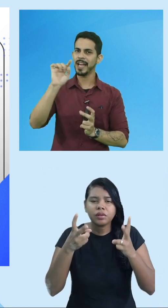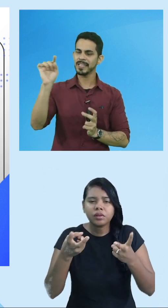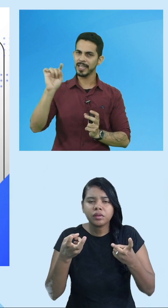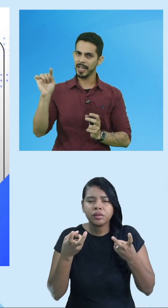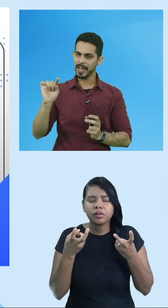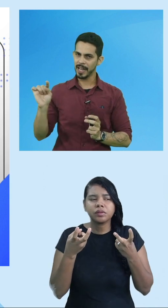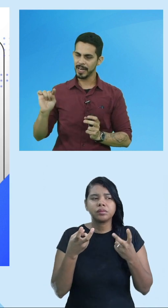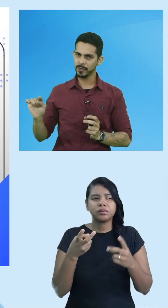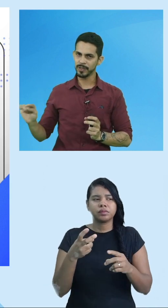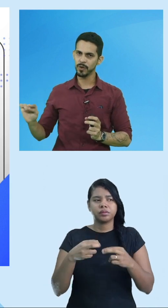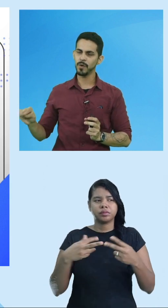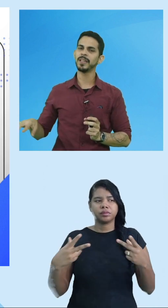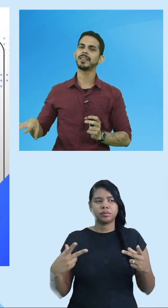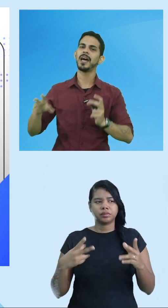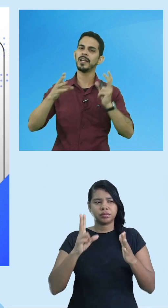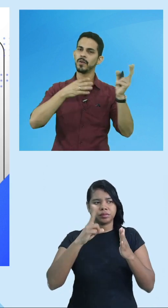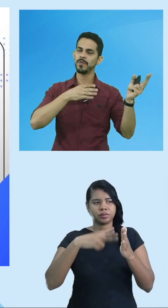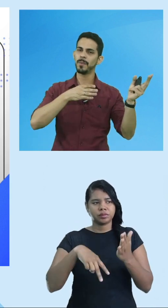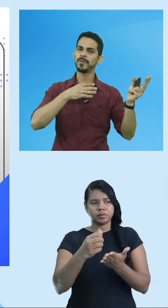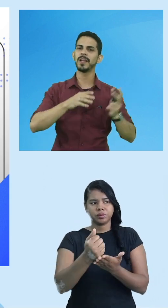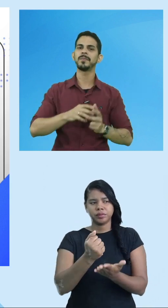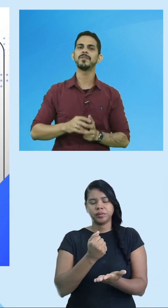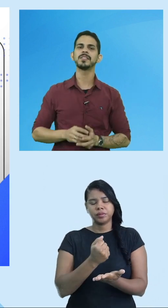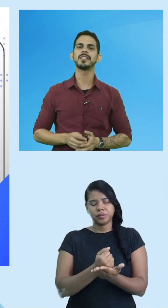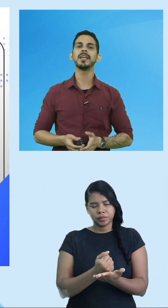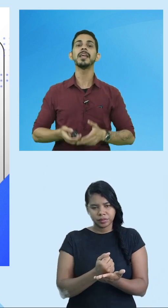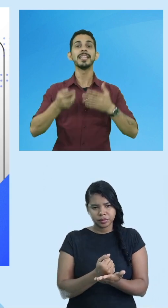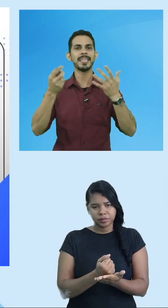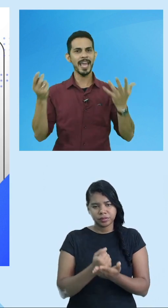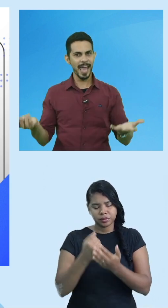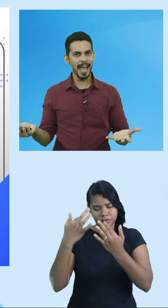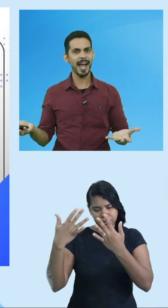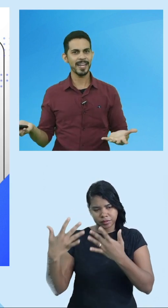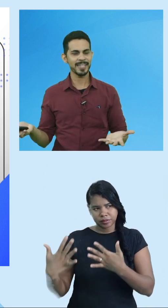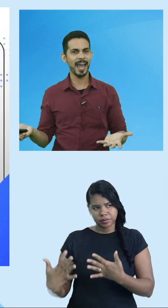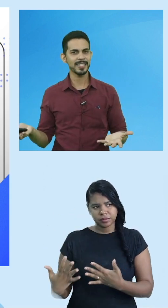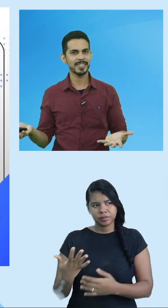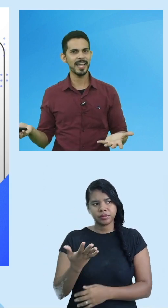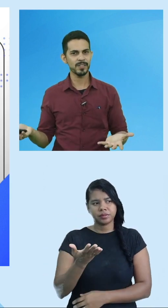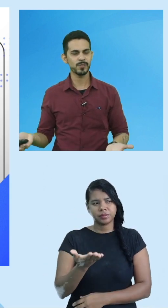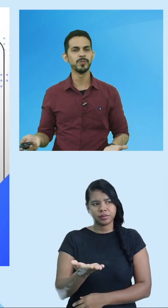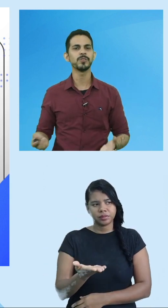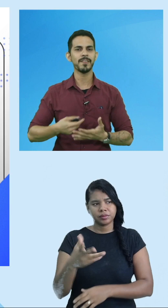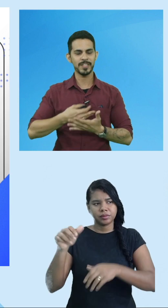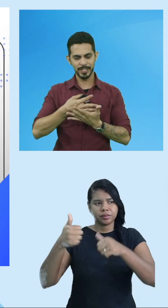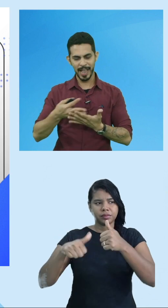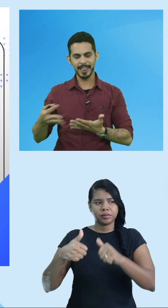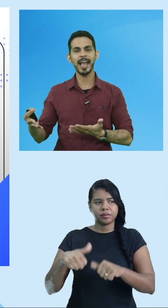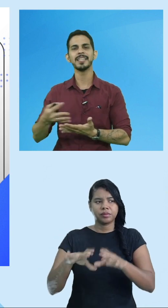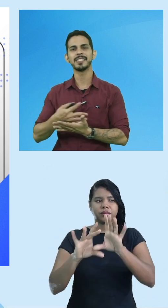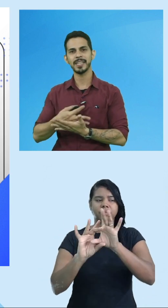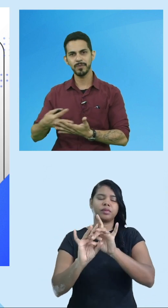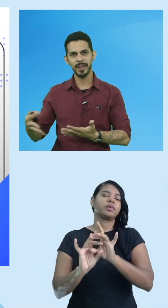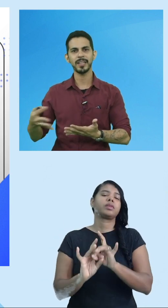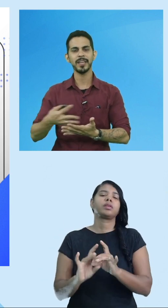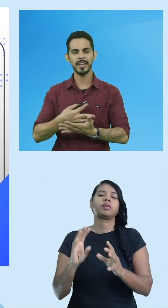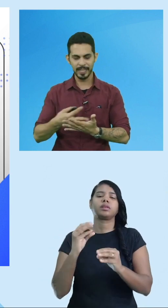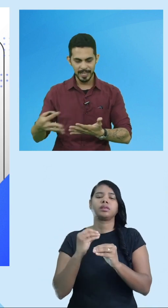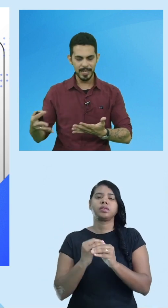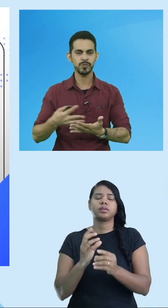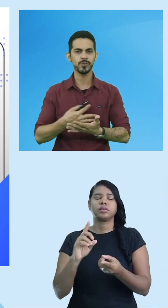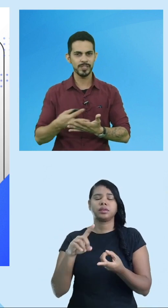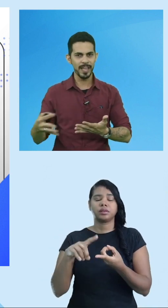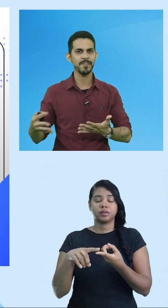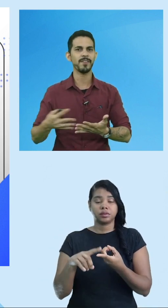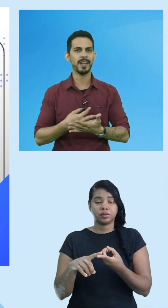atentamente faz a leitura documentária, conforme eu falei para você, que é a análise de assunto, né? Você está analisando ali a